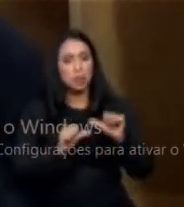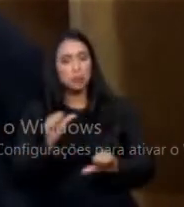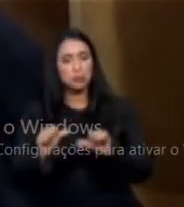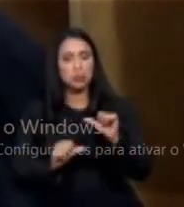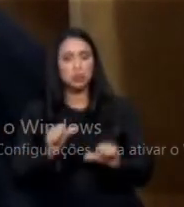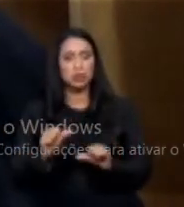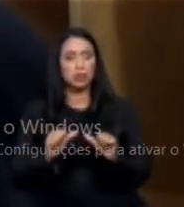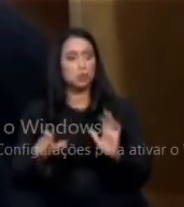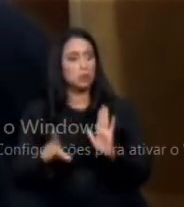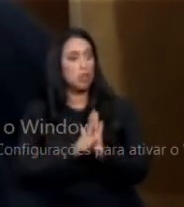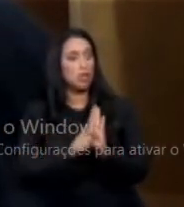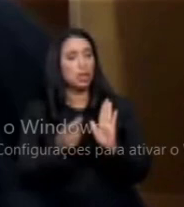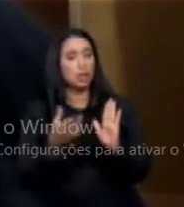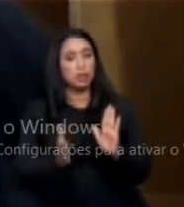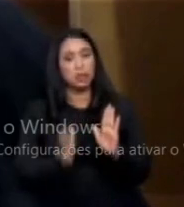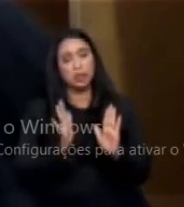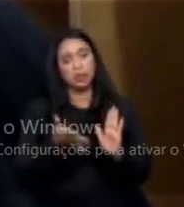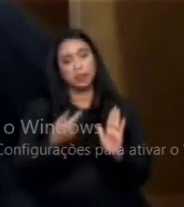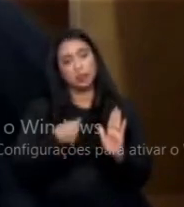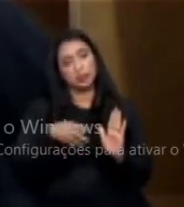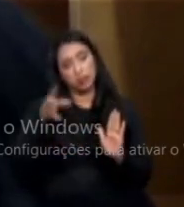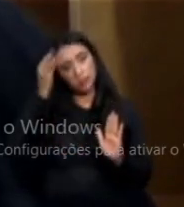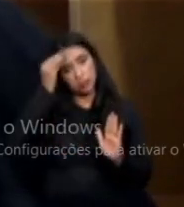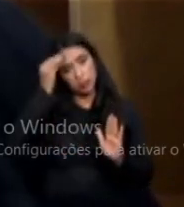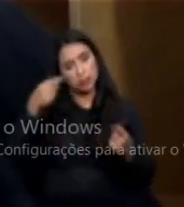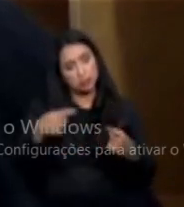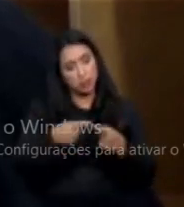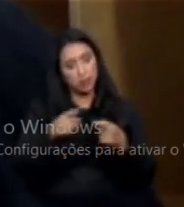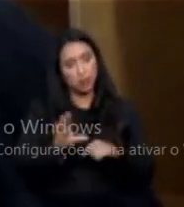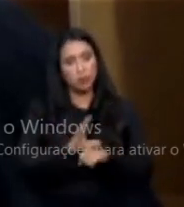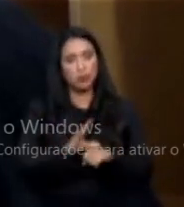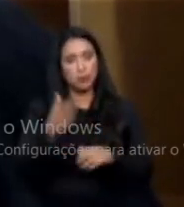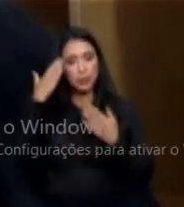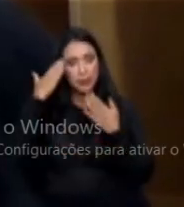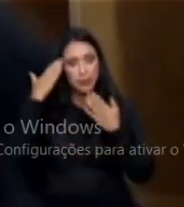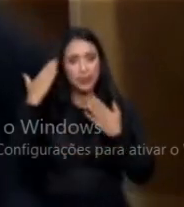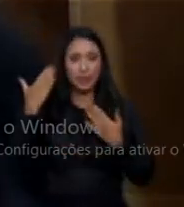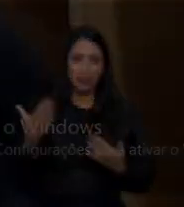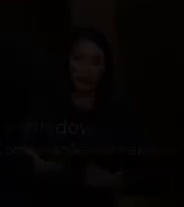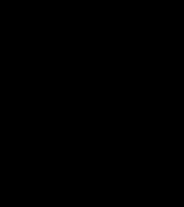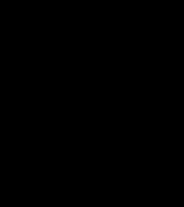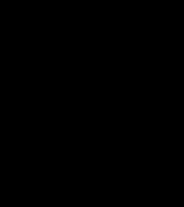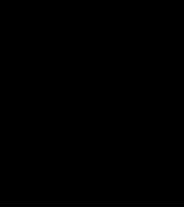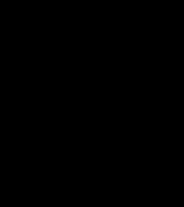ou modifique uma lei que é, ao nosso ver, constitucional. Muitíssimo obrigado.